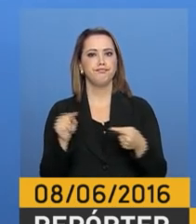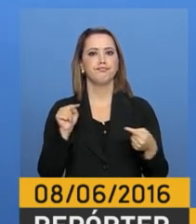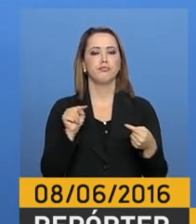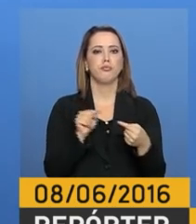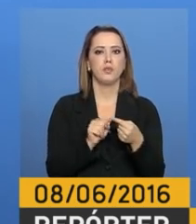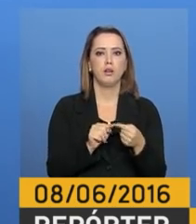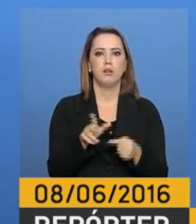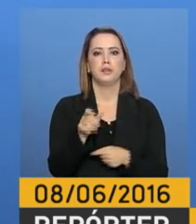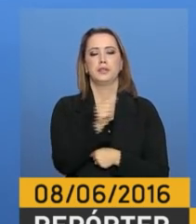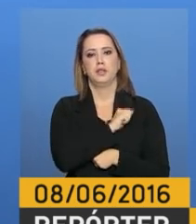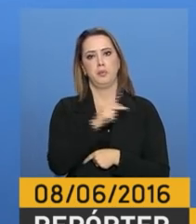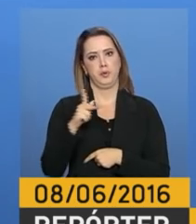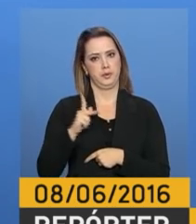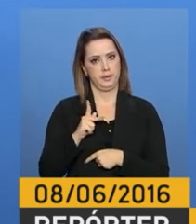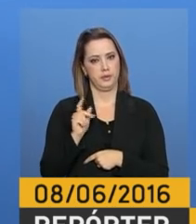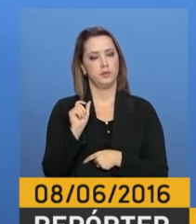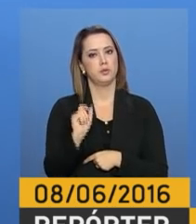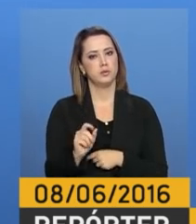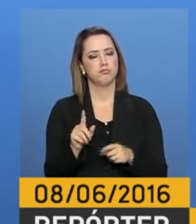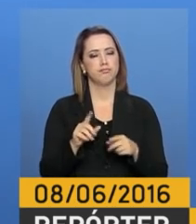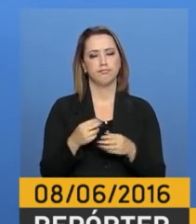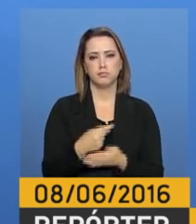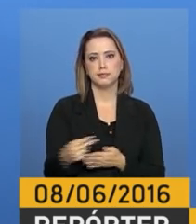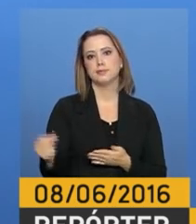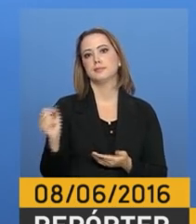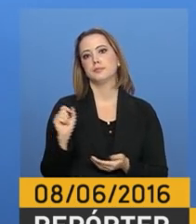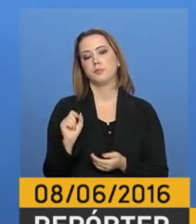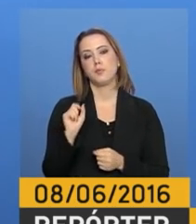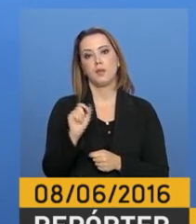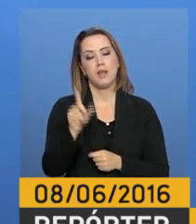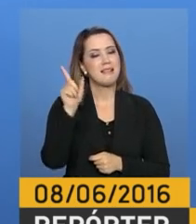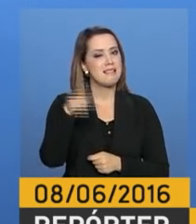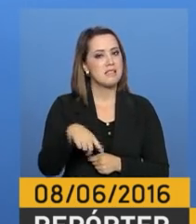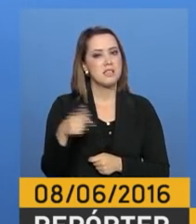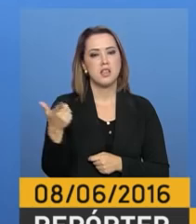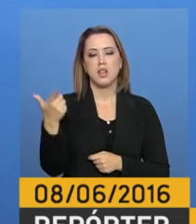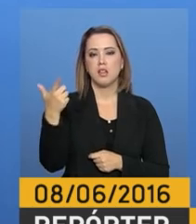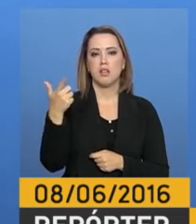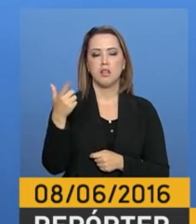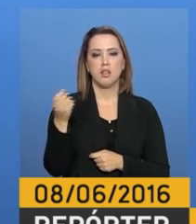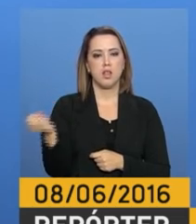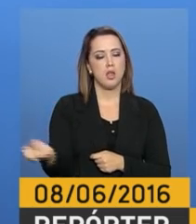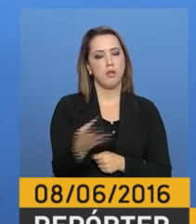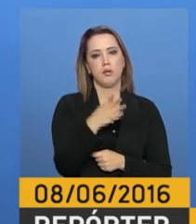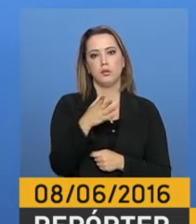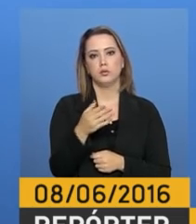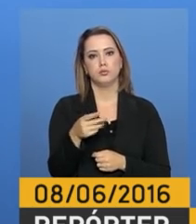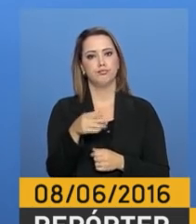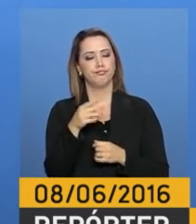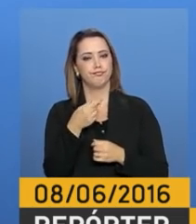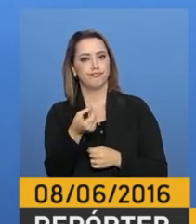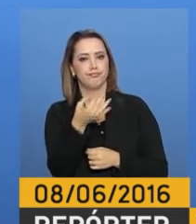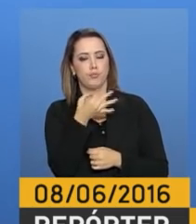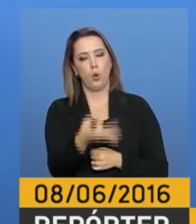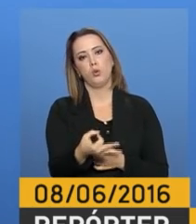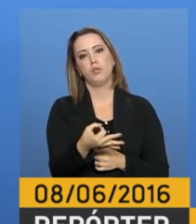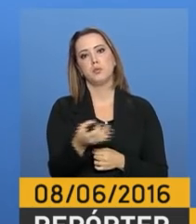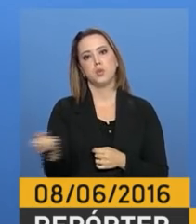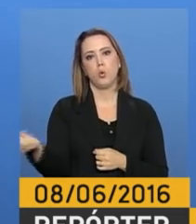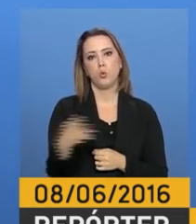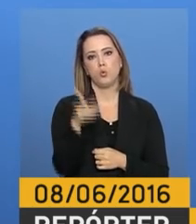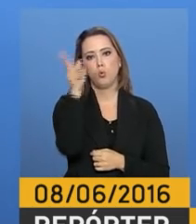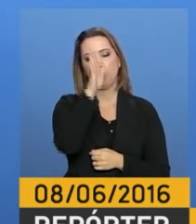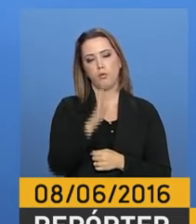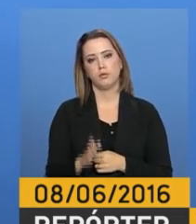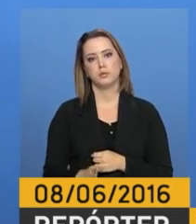à previdência etc o que eu quero dizer é o seguinte é um novo discurso é um novo país E já